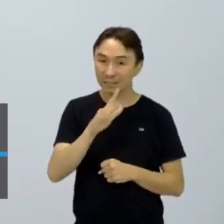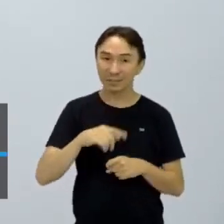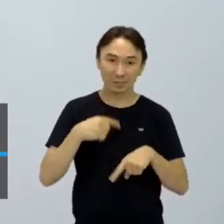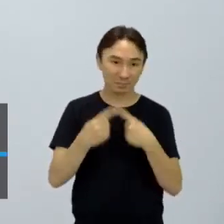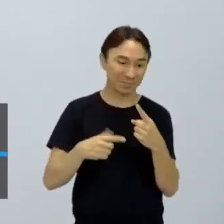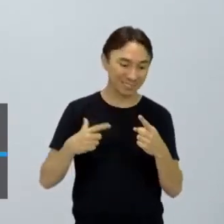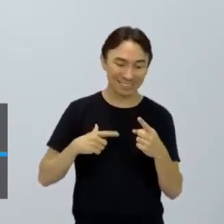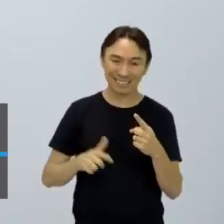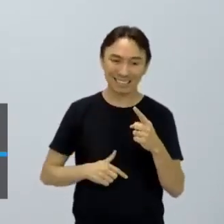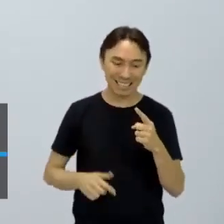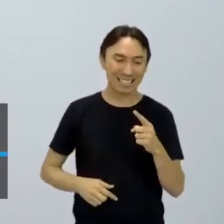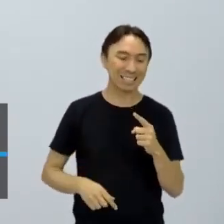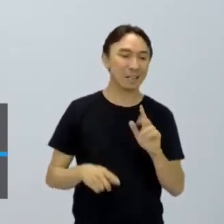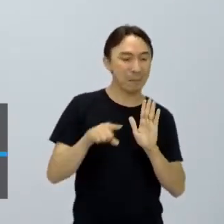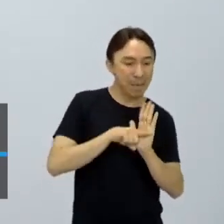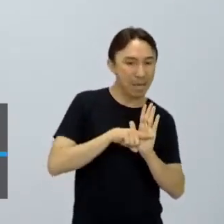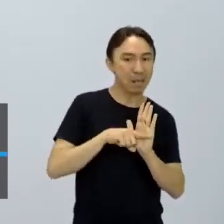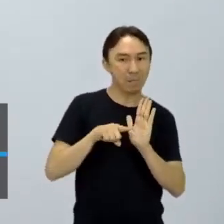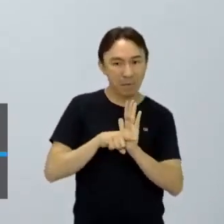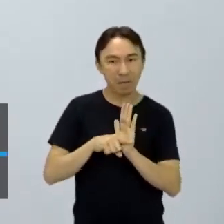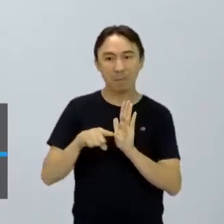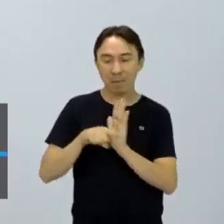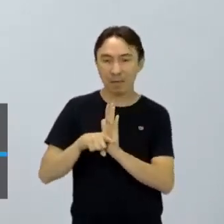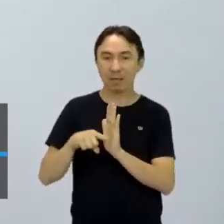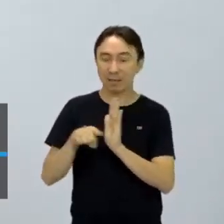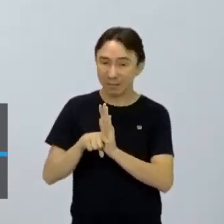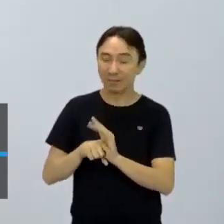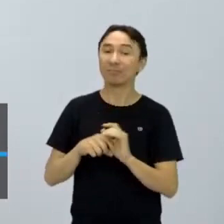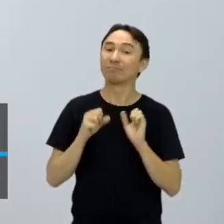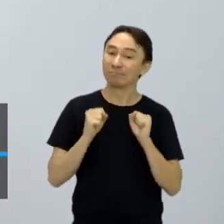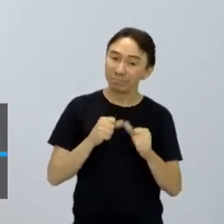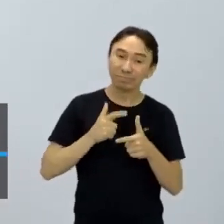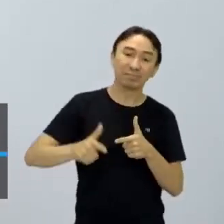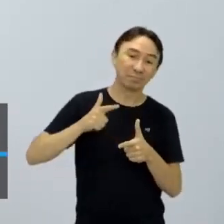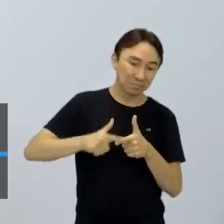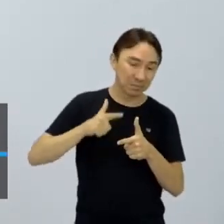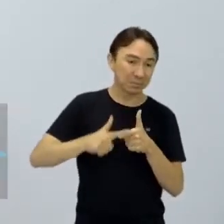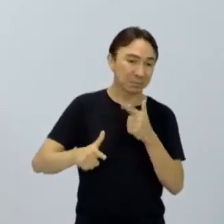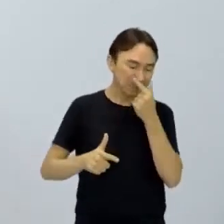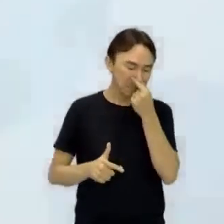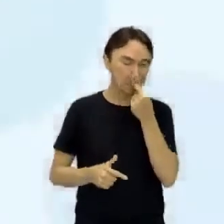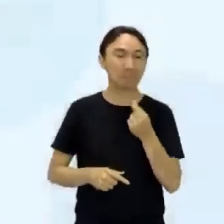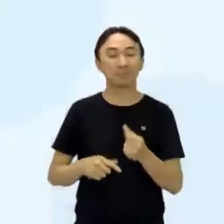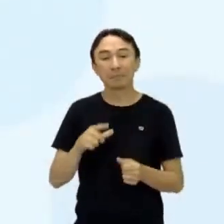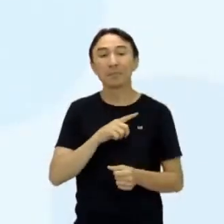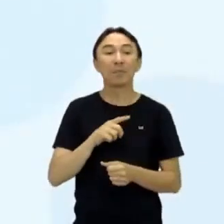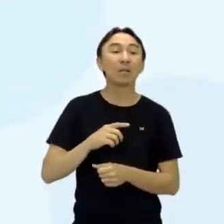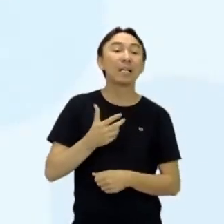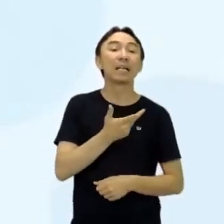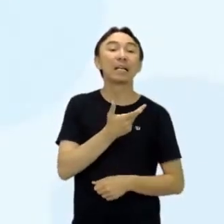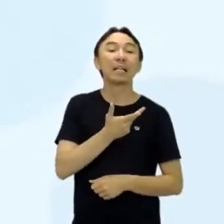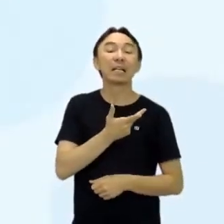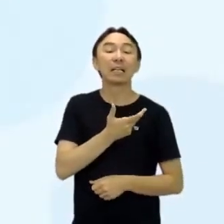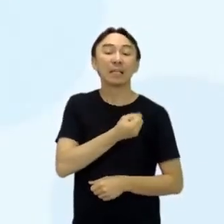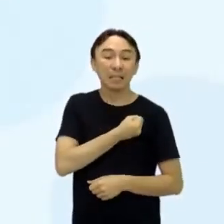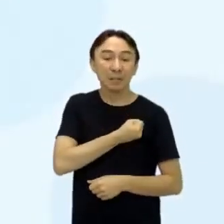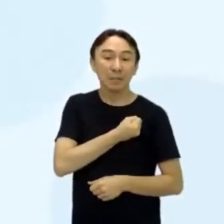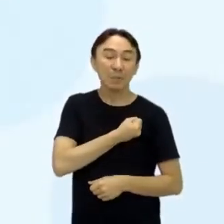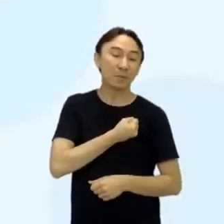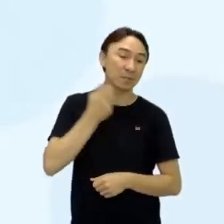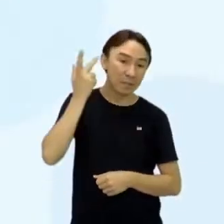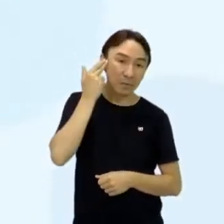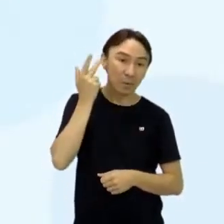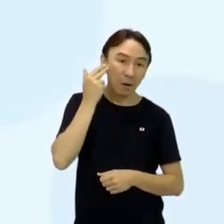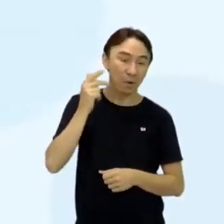problema. Então, os naturais, ó, são esses aí, ó, começam no zero, né? Olha aí na nossa telinha, 0, 1,